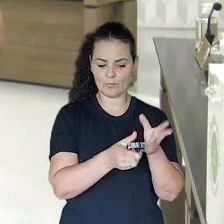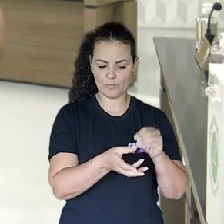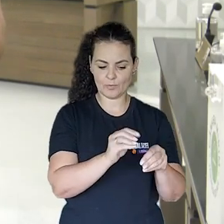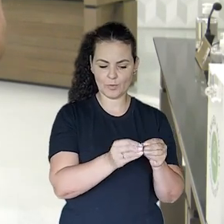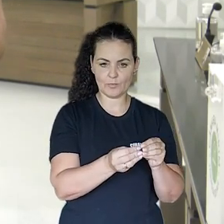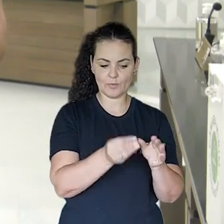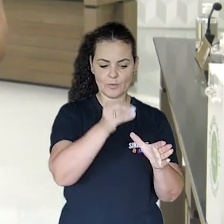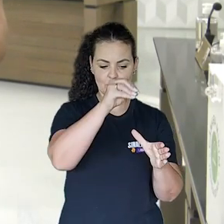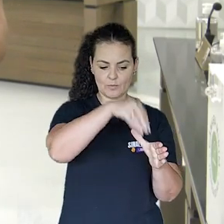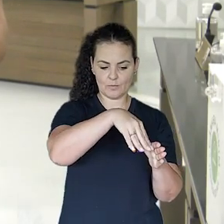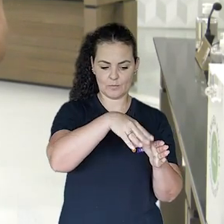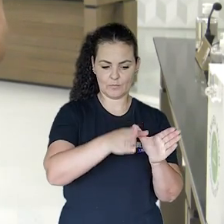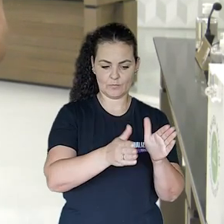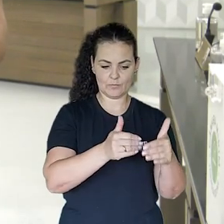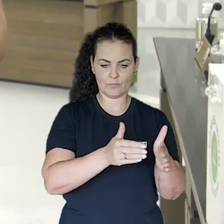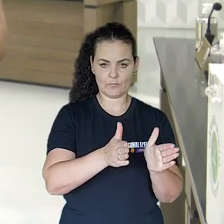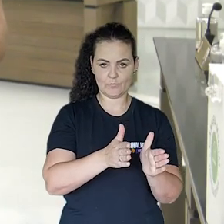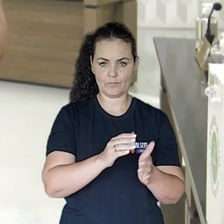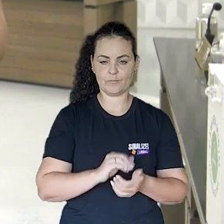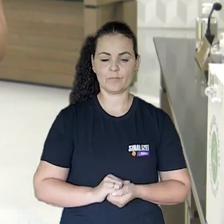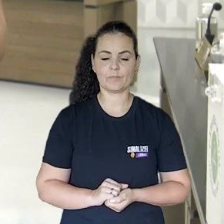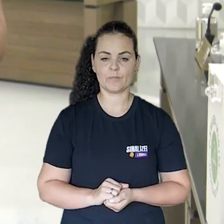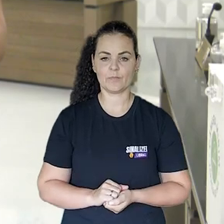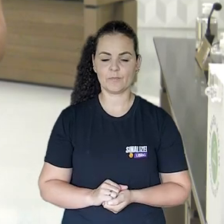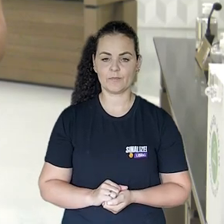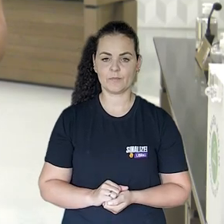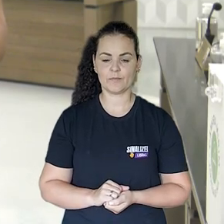Oitava escola, Rodolfo Dorbus.